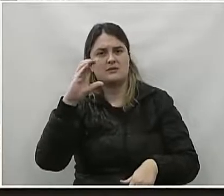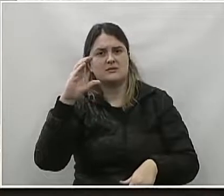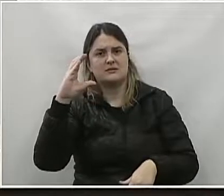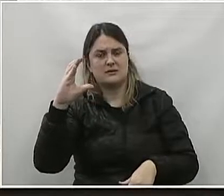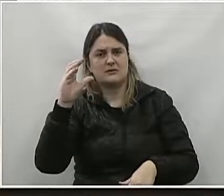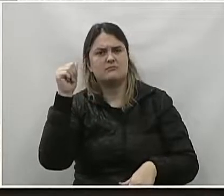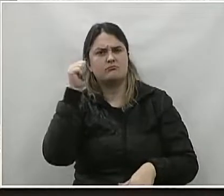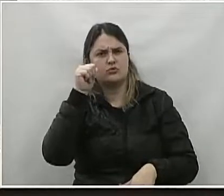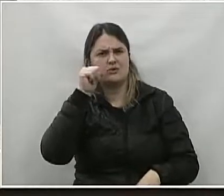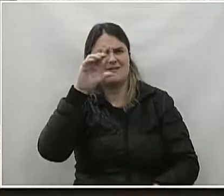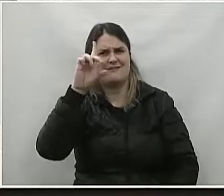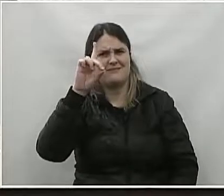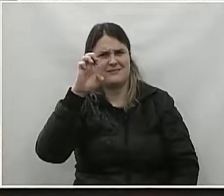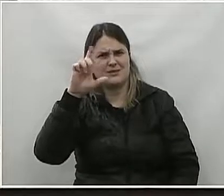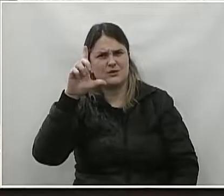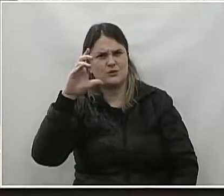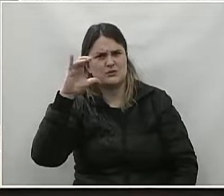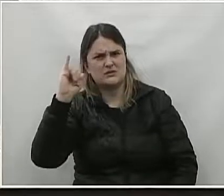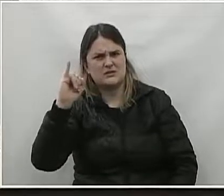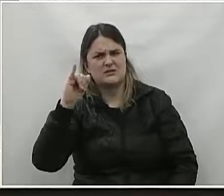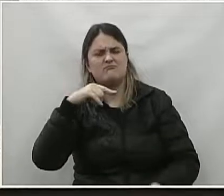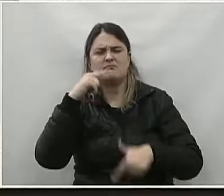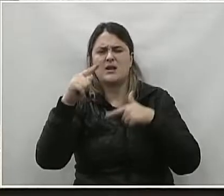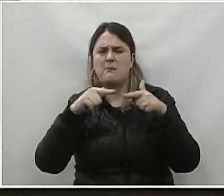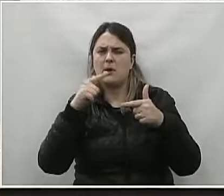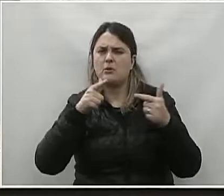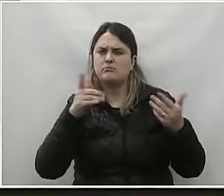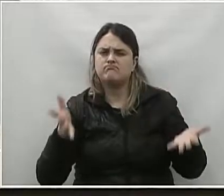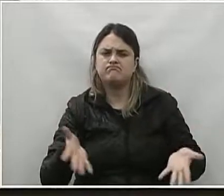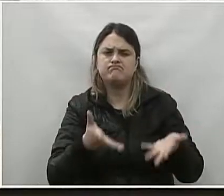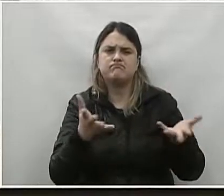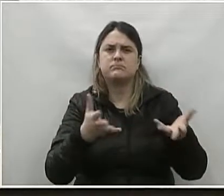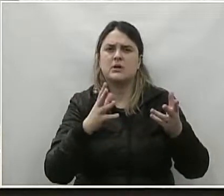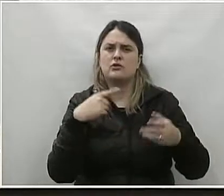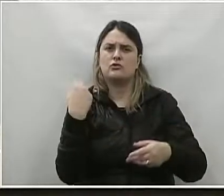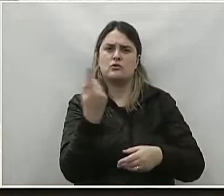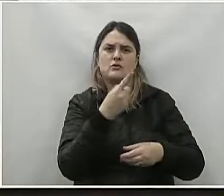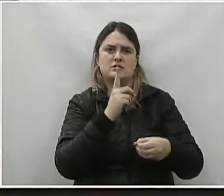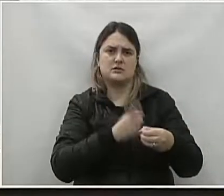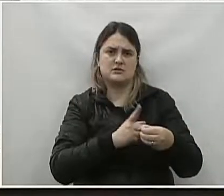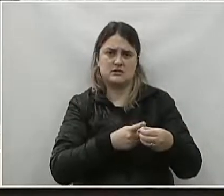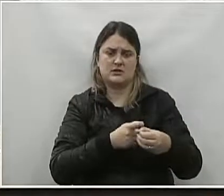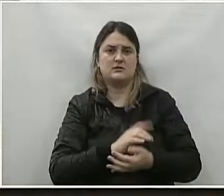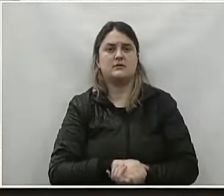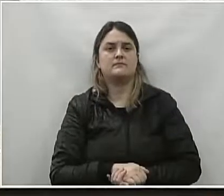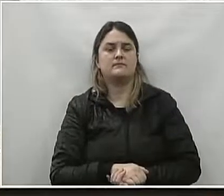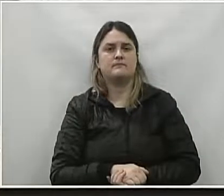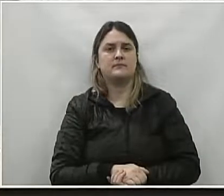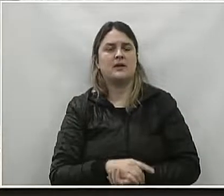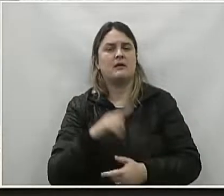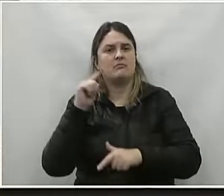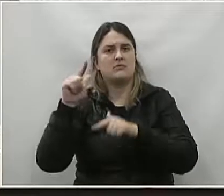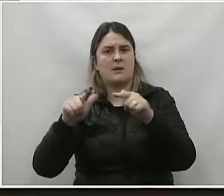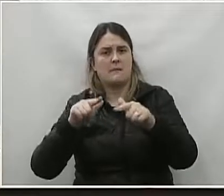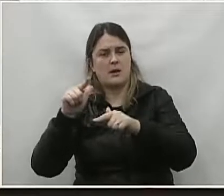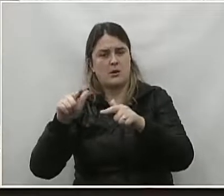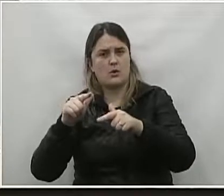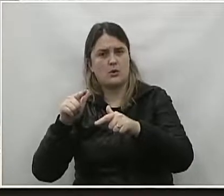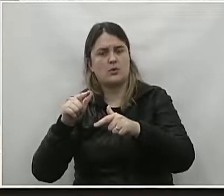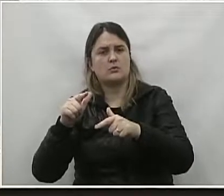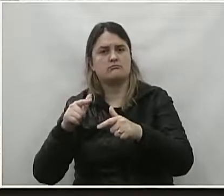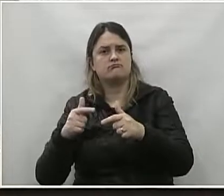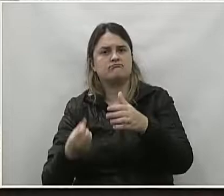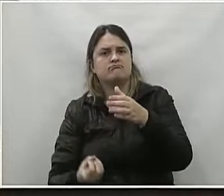Delcy fez inúmeros trabalhos em prol da população União Vitoriense. Foi membro fundadora da